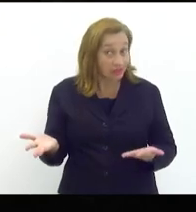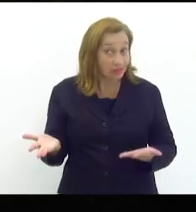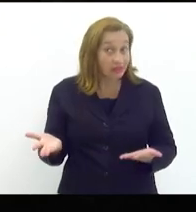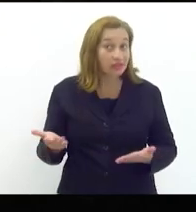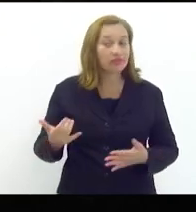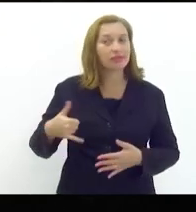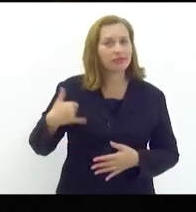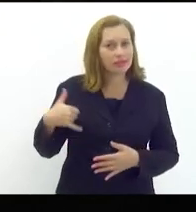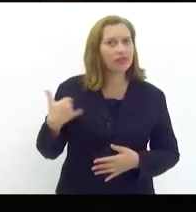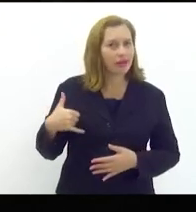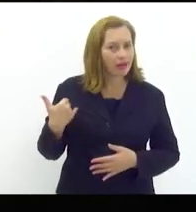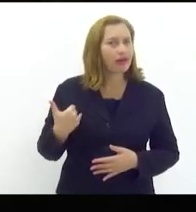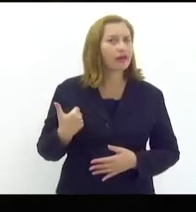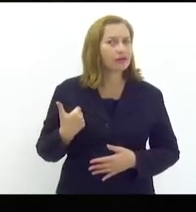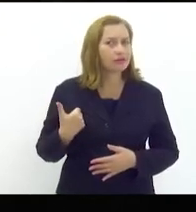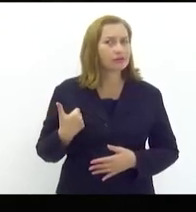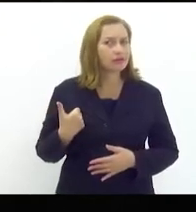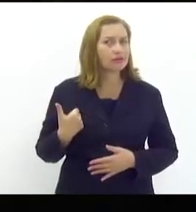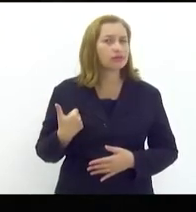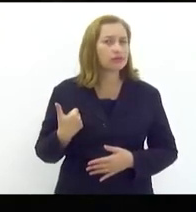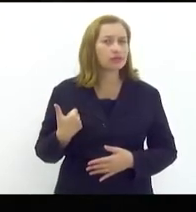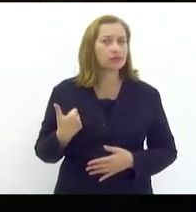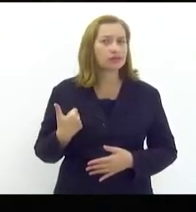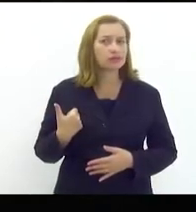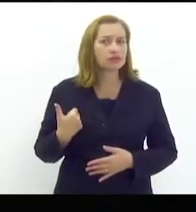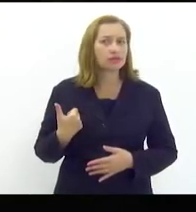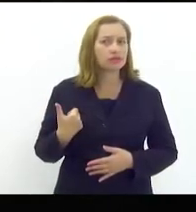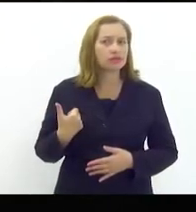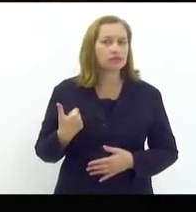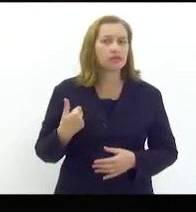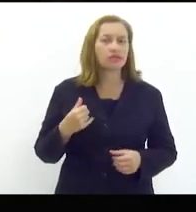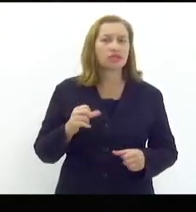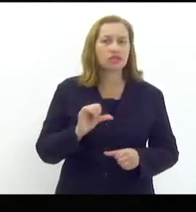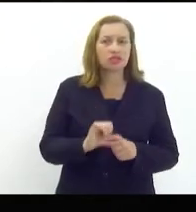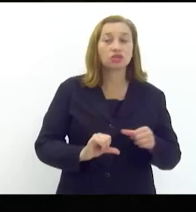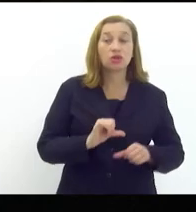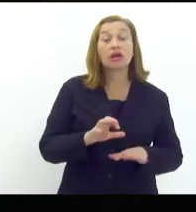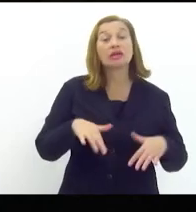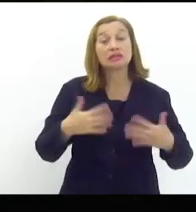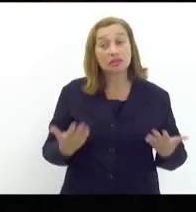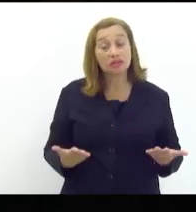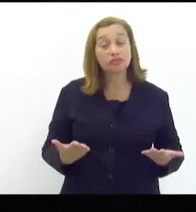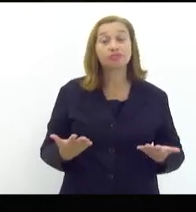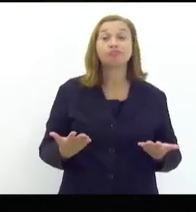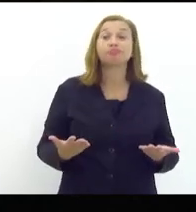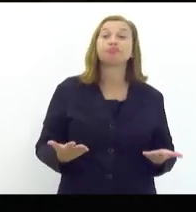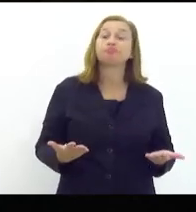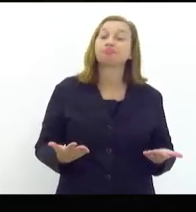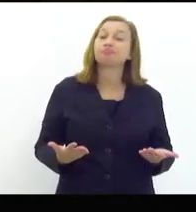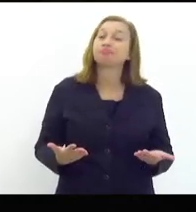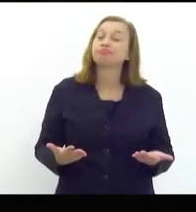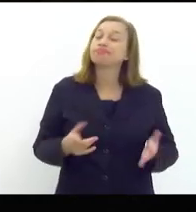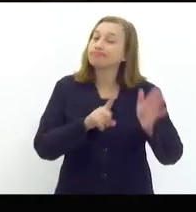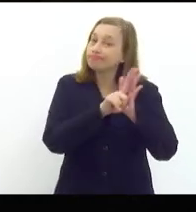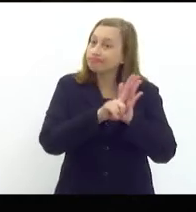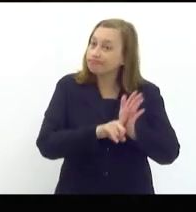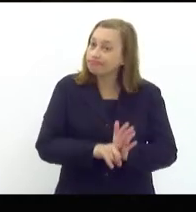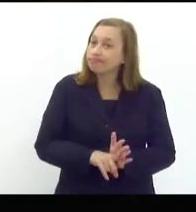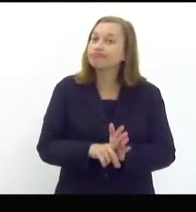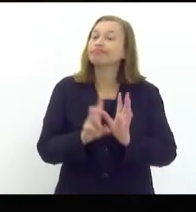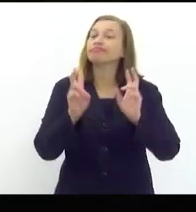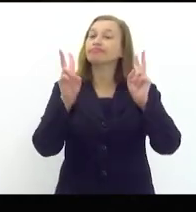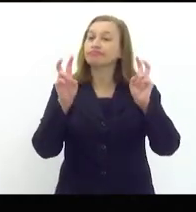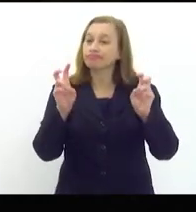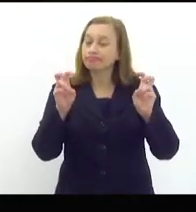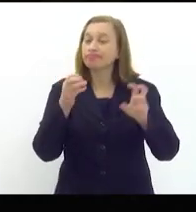idade suficiente para fazer essas sucessões Então a gente tem que examinar essas questões